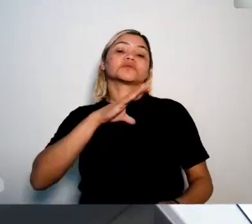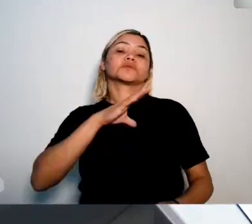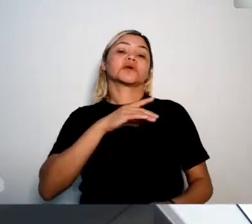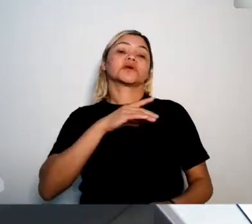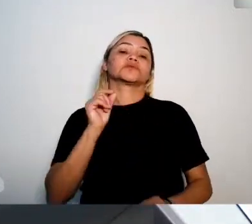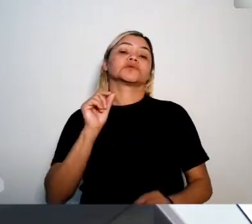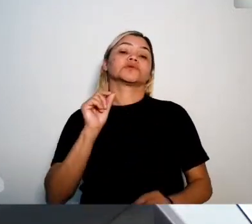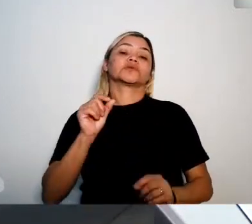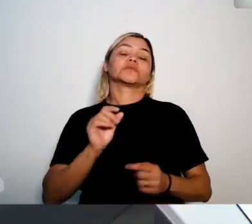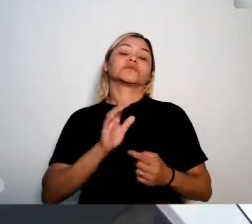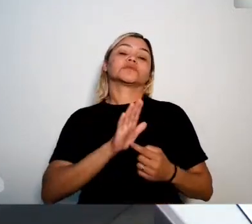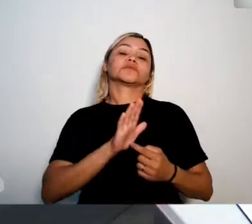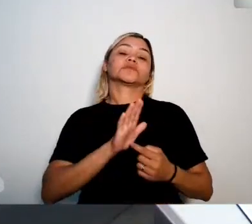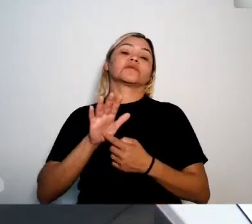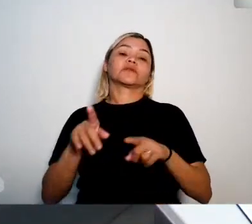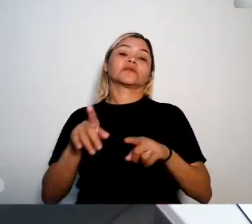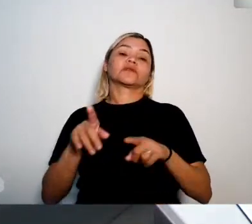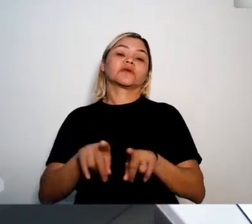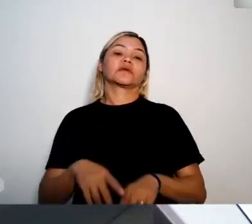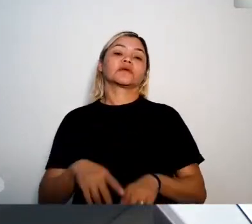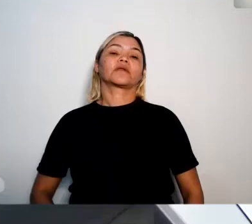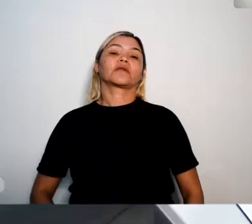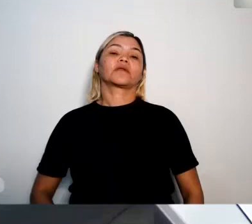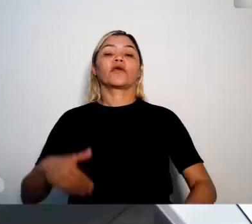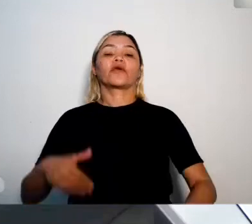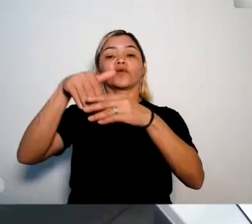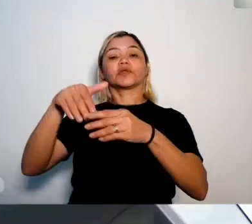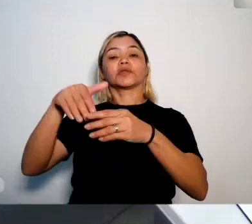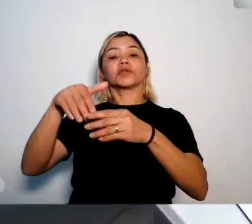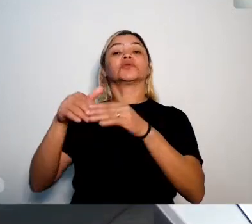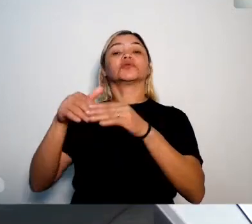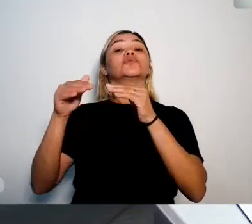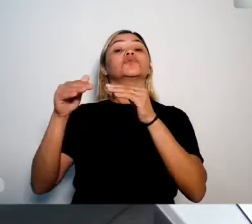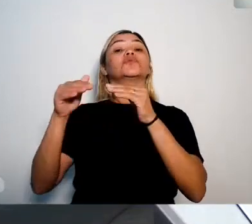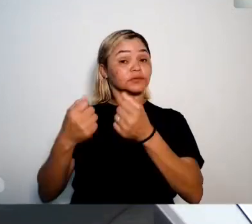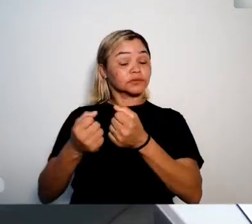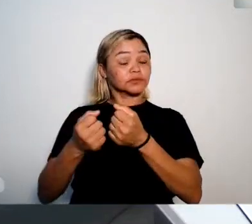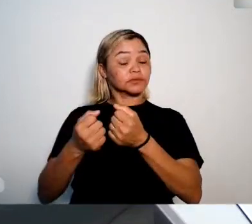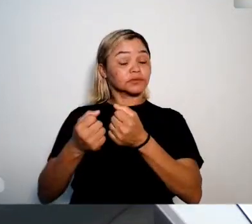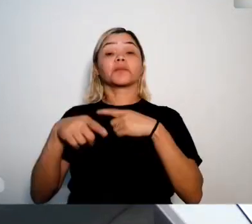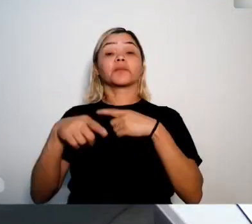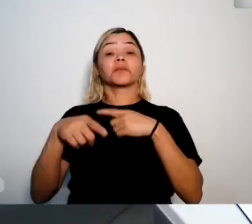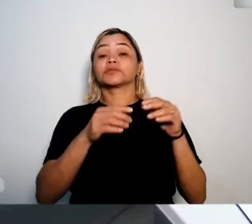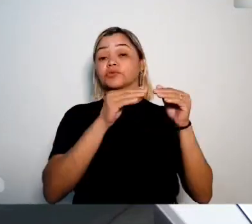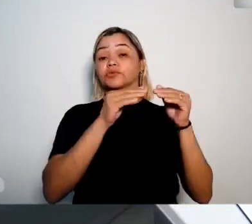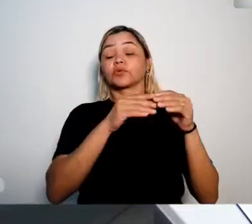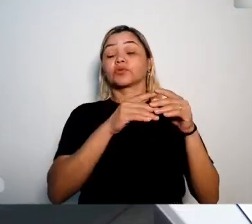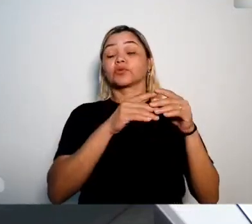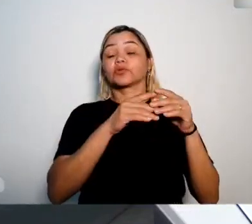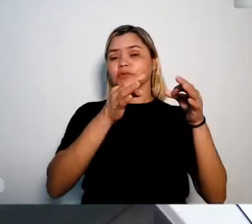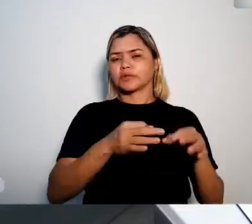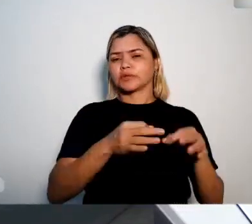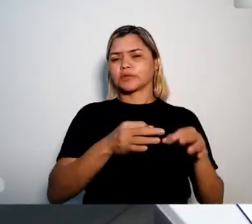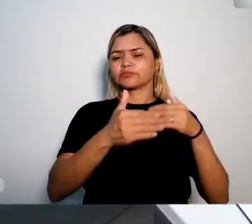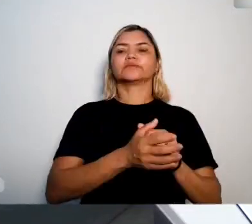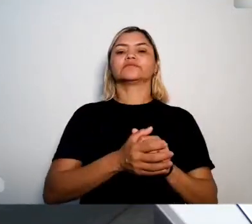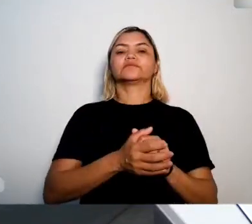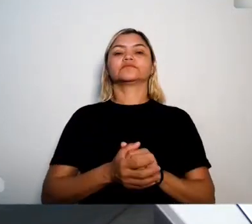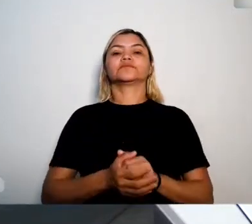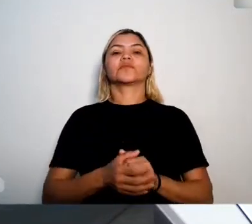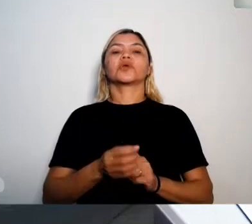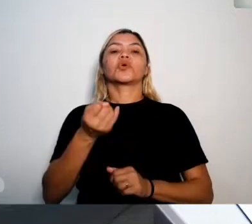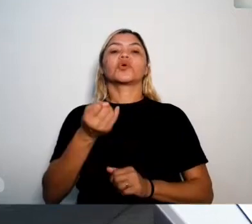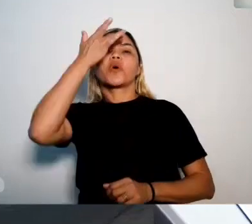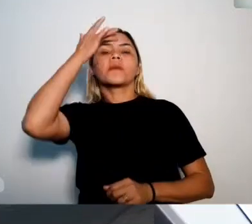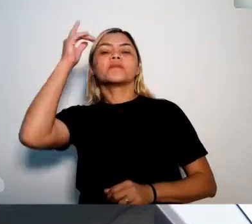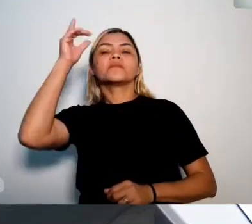que teve, mesmo eu votando a favor, que depois vão ver que eu estou certo com o tempo, qual pessoa e qual cidade teve multa e